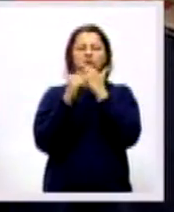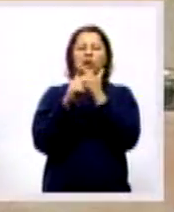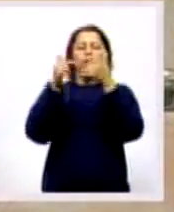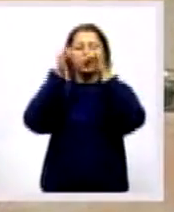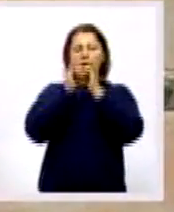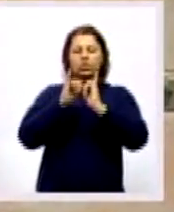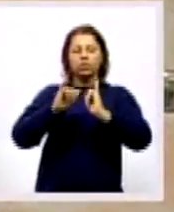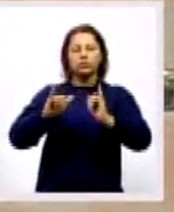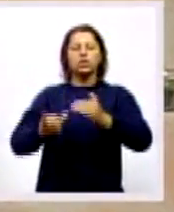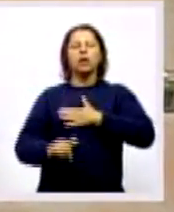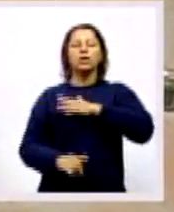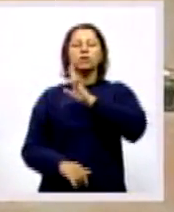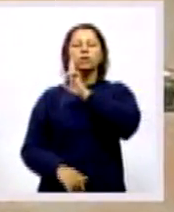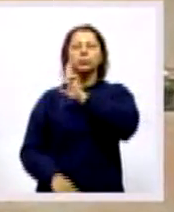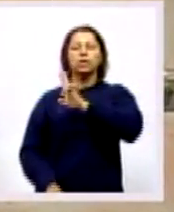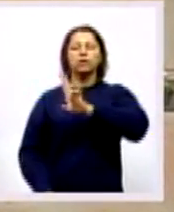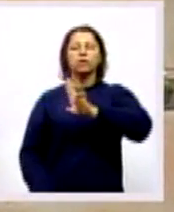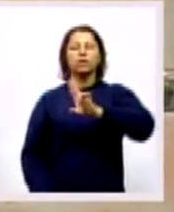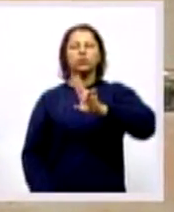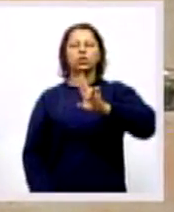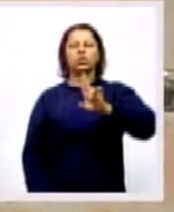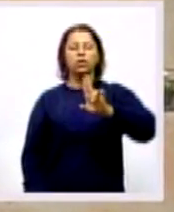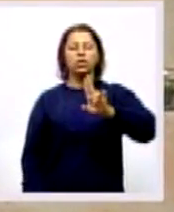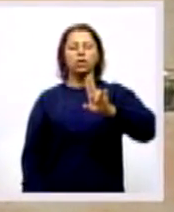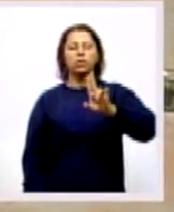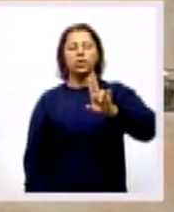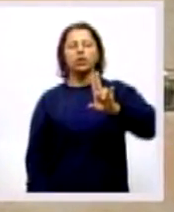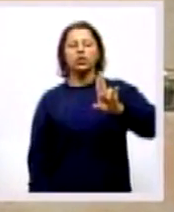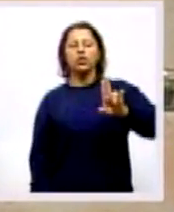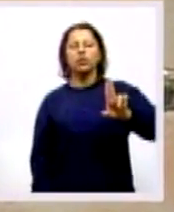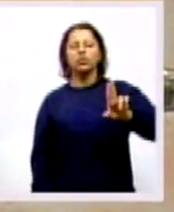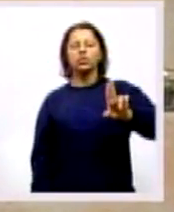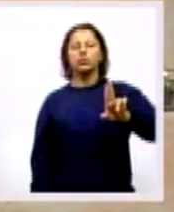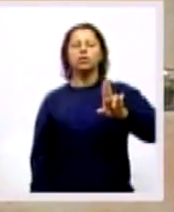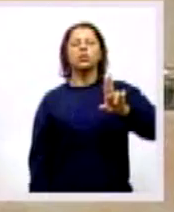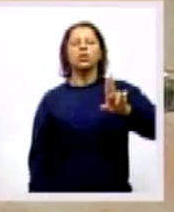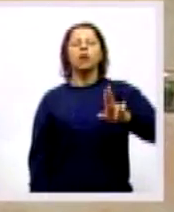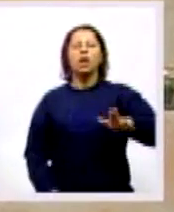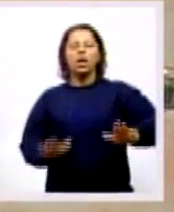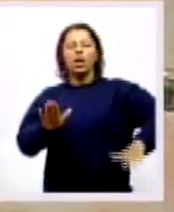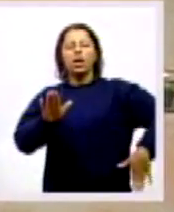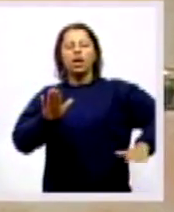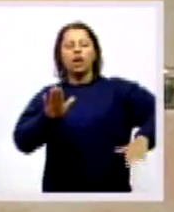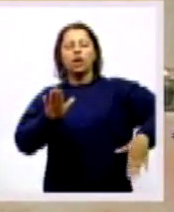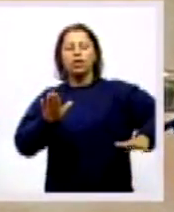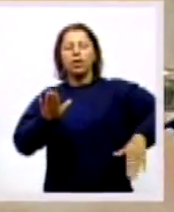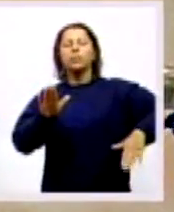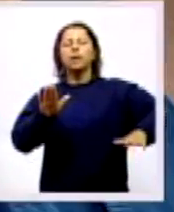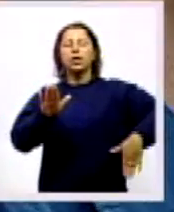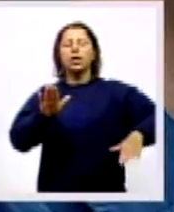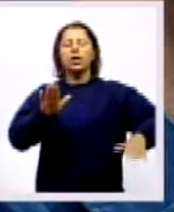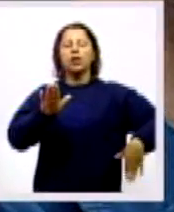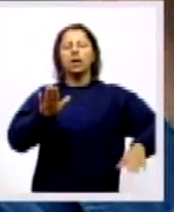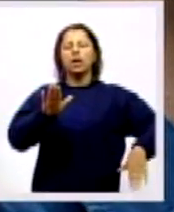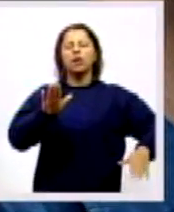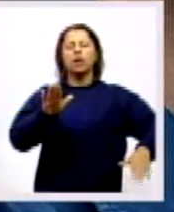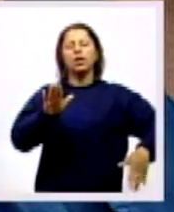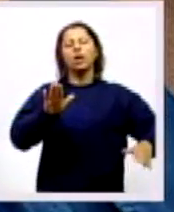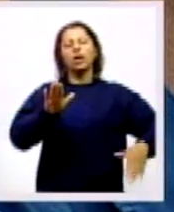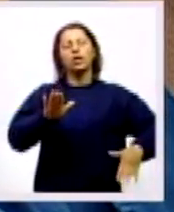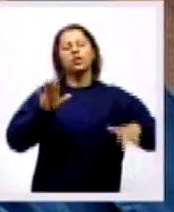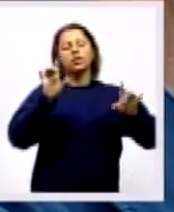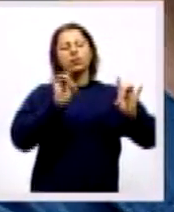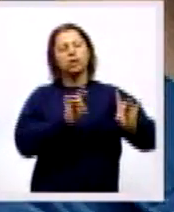sorrir, pronunciaste meu nome lá na